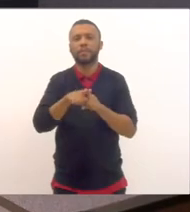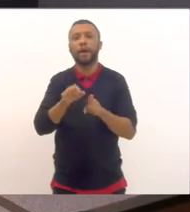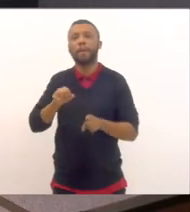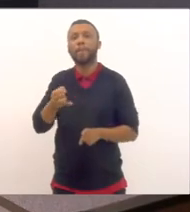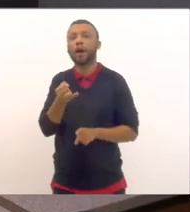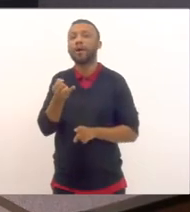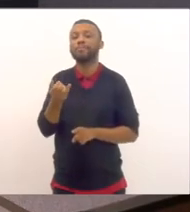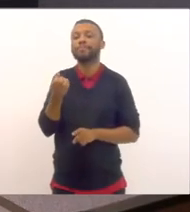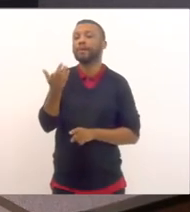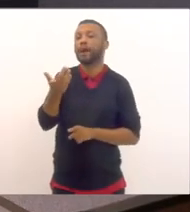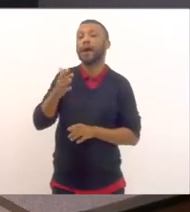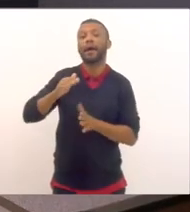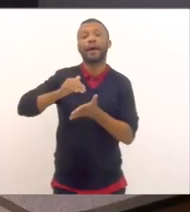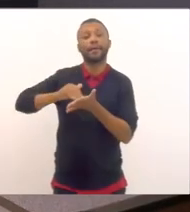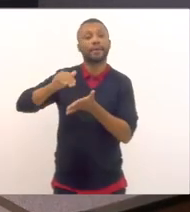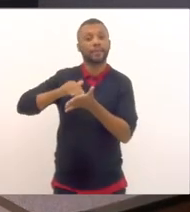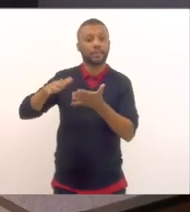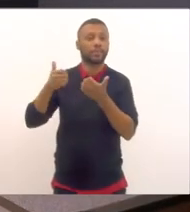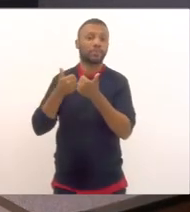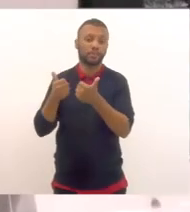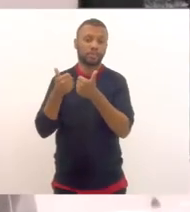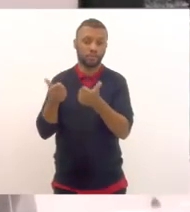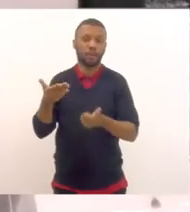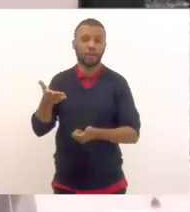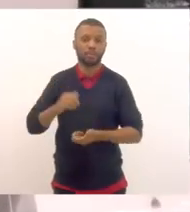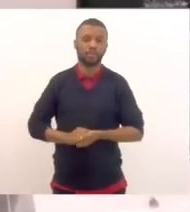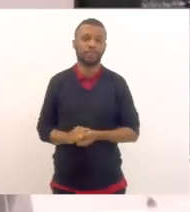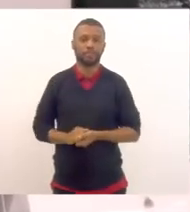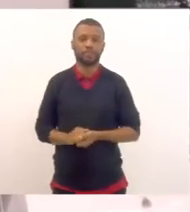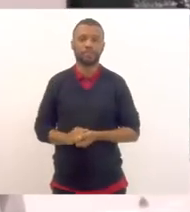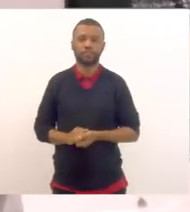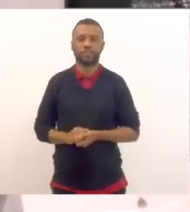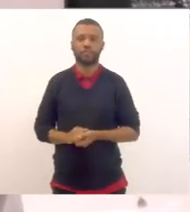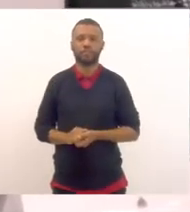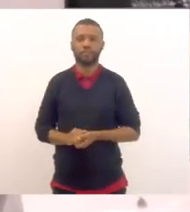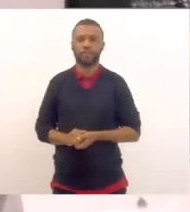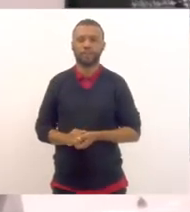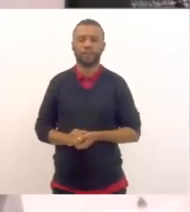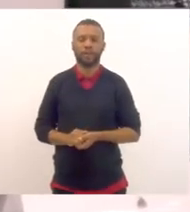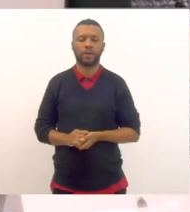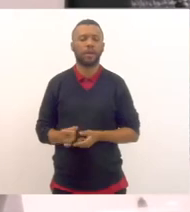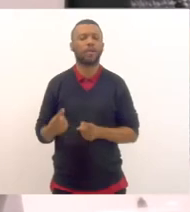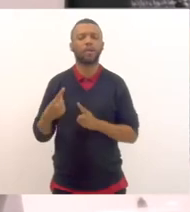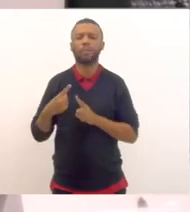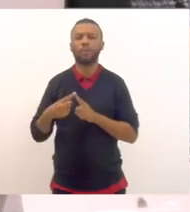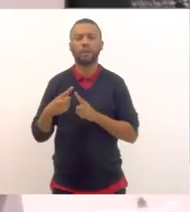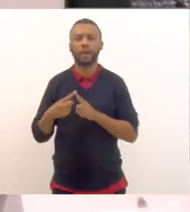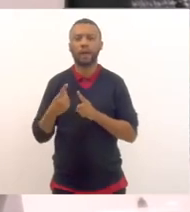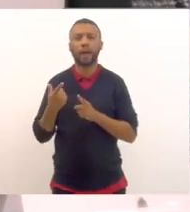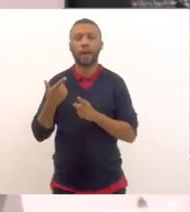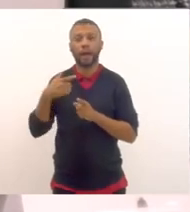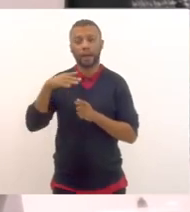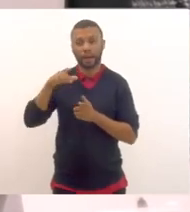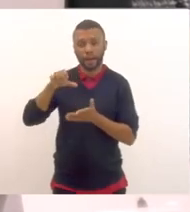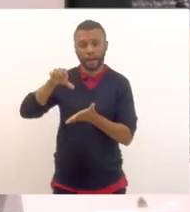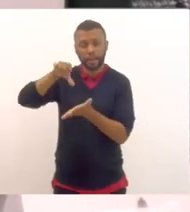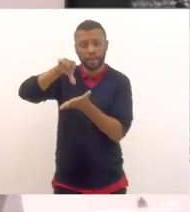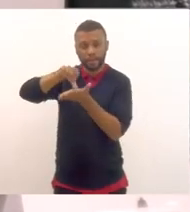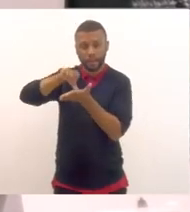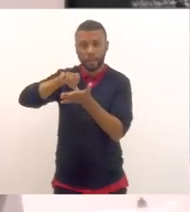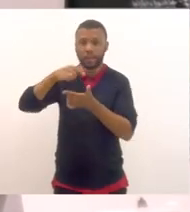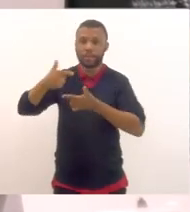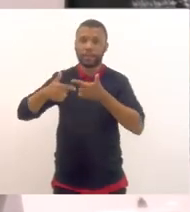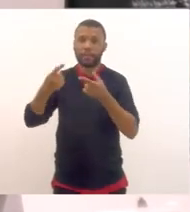a secretaria de transporte porque a central que trabalha também para o